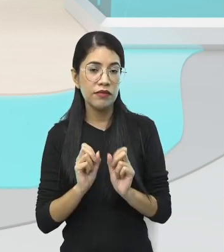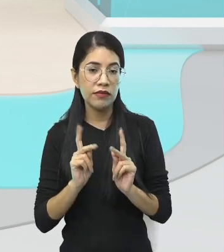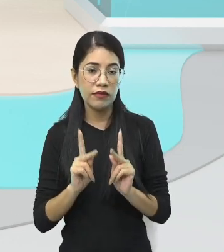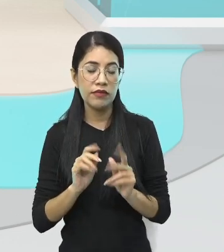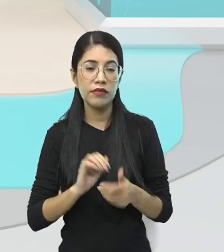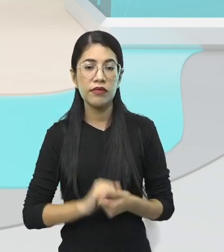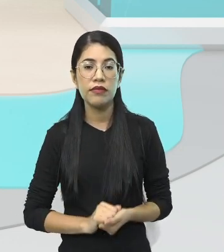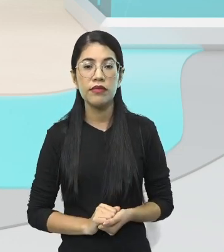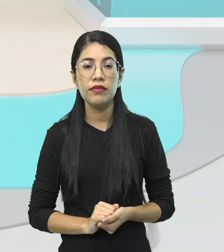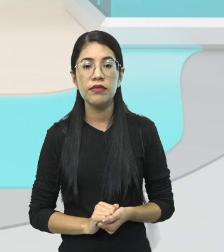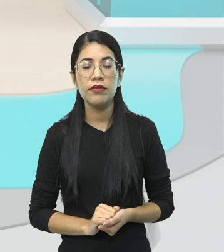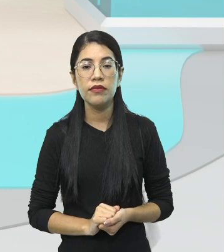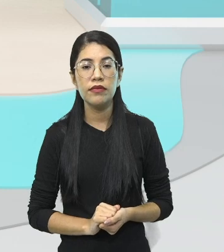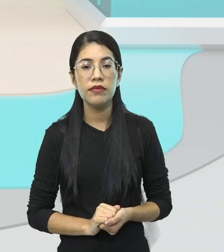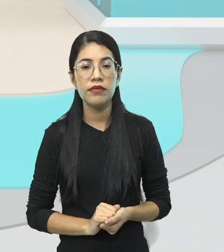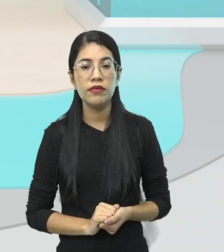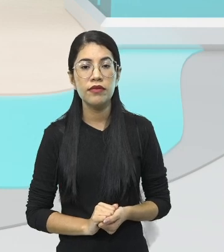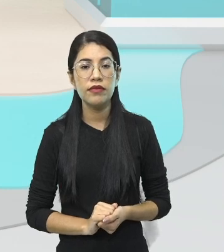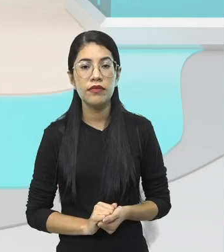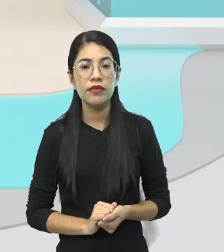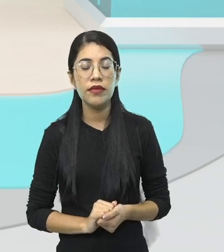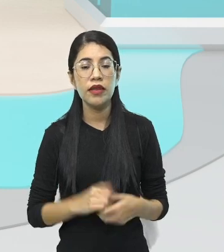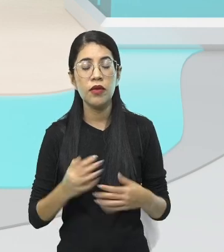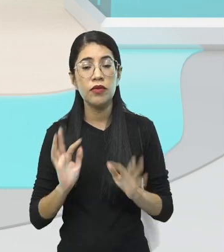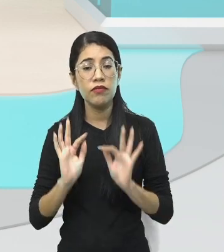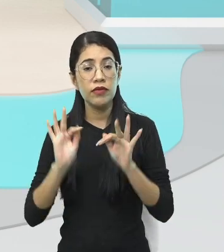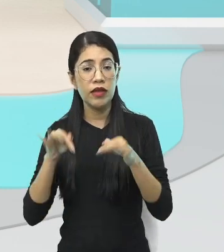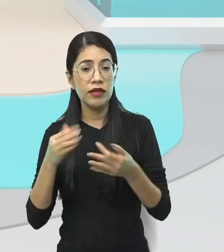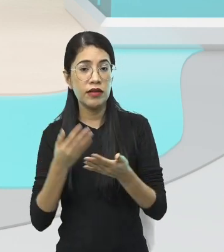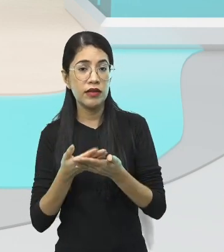errando. Certo, gente? Então, nós